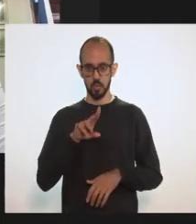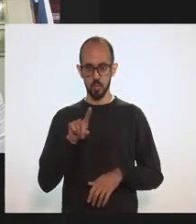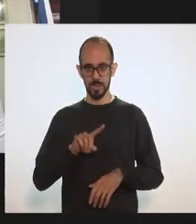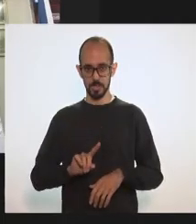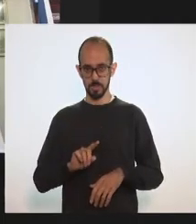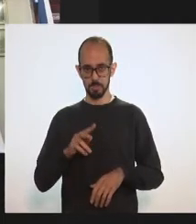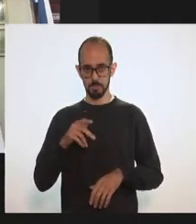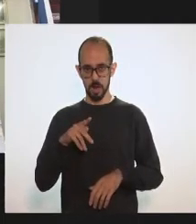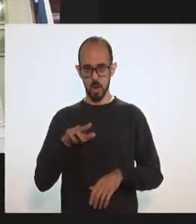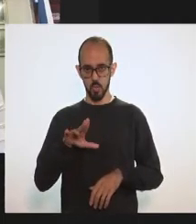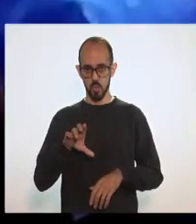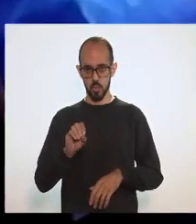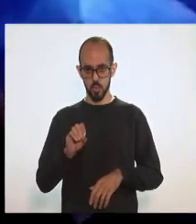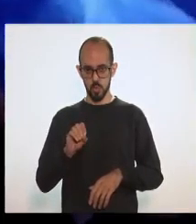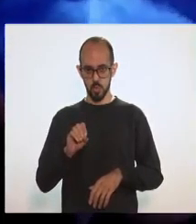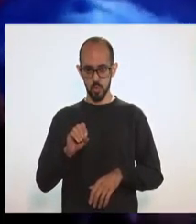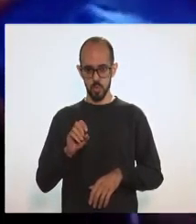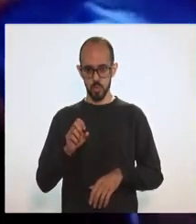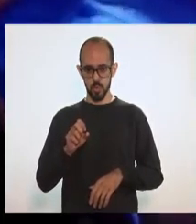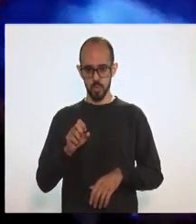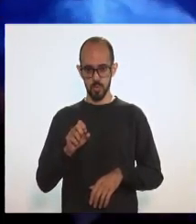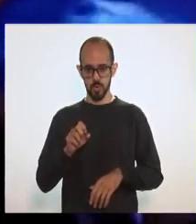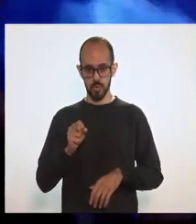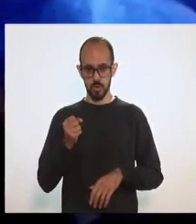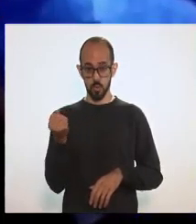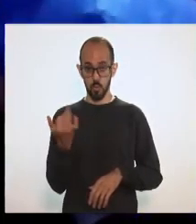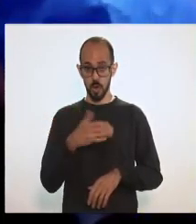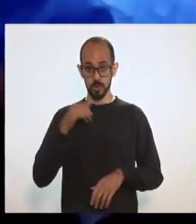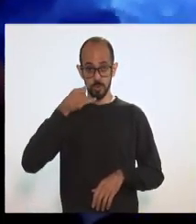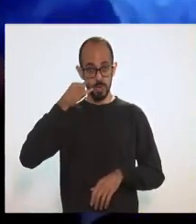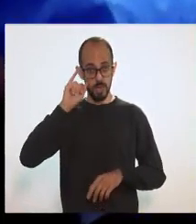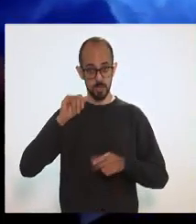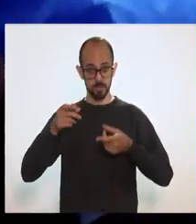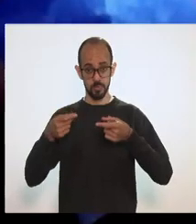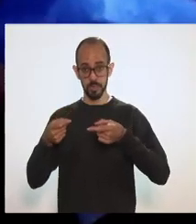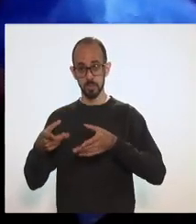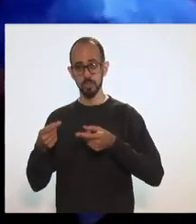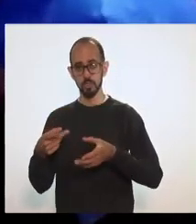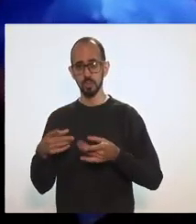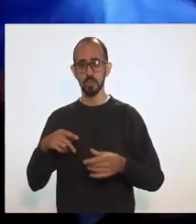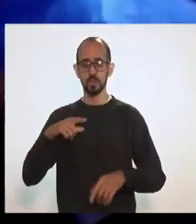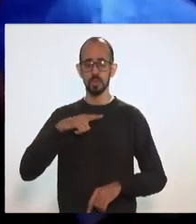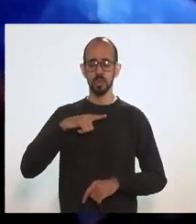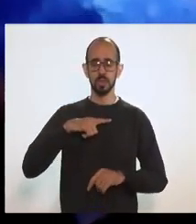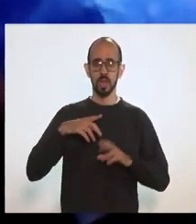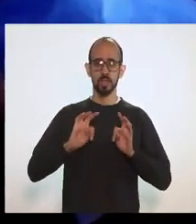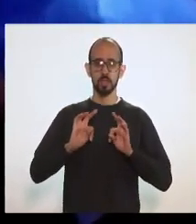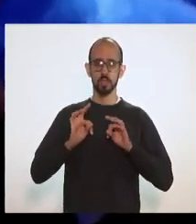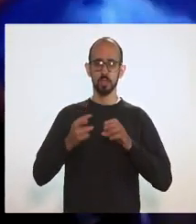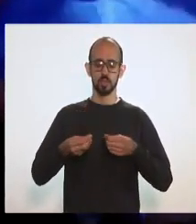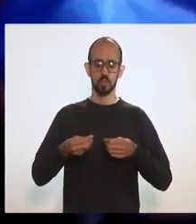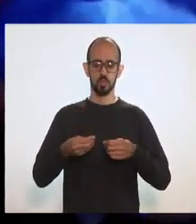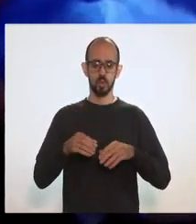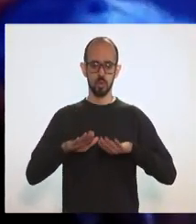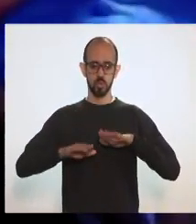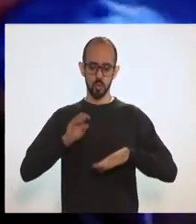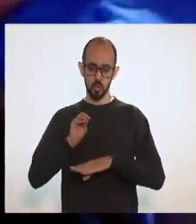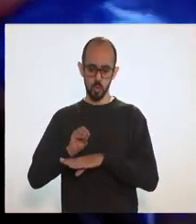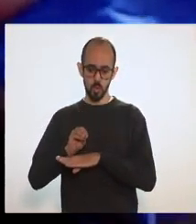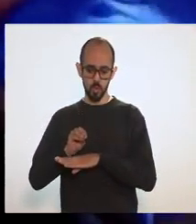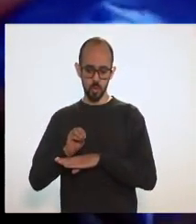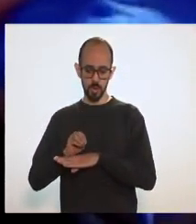pé, né, por causa do sofrimento tudo que isso vai... Eu queria ver depois o parecer do Chico